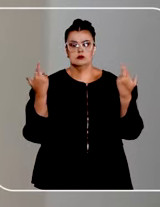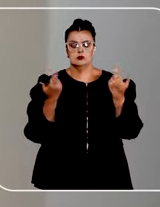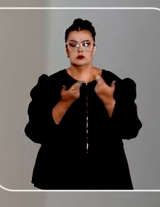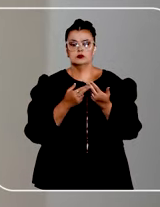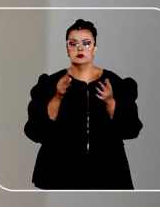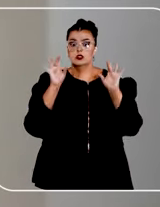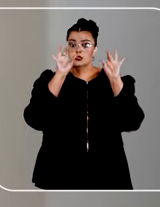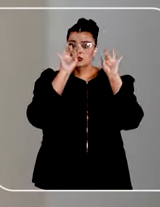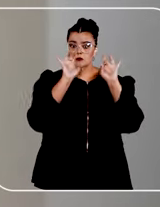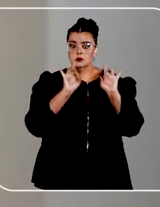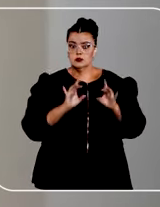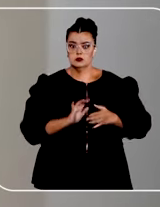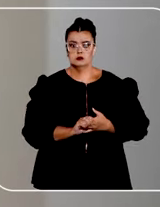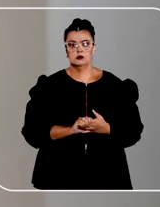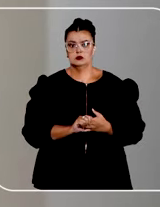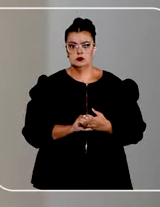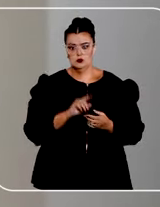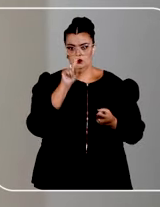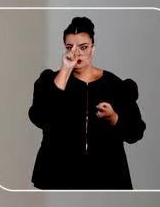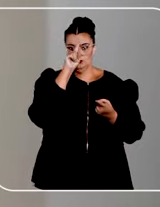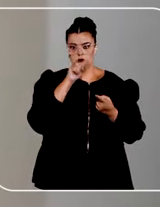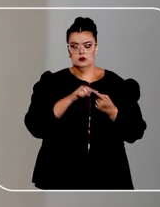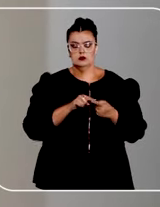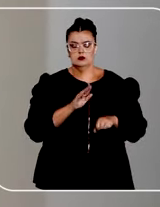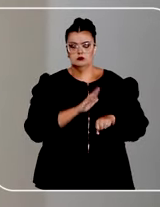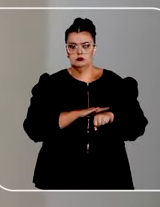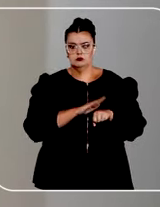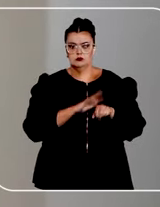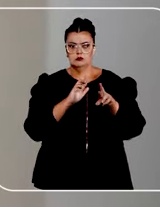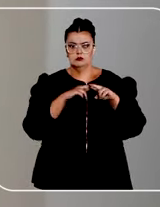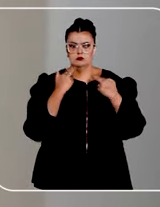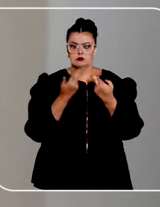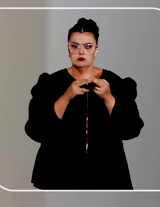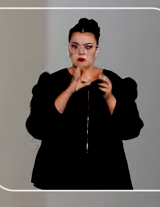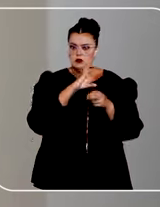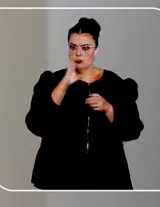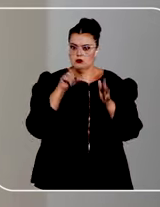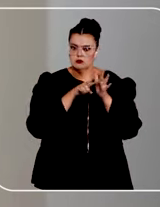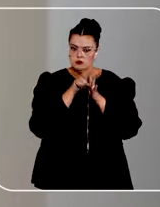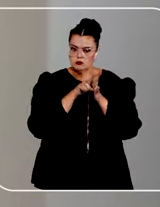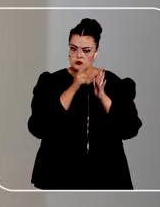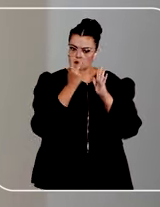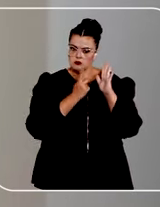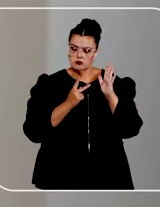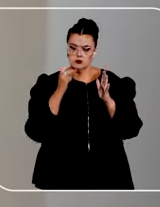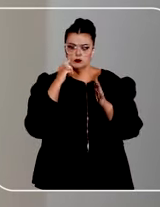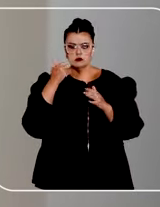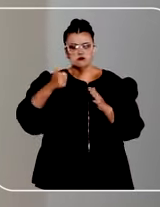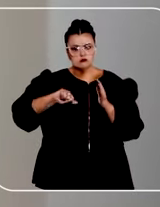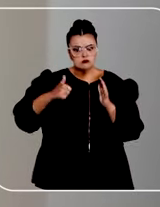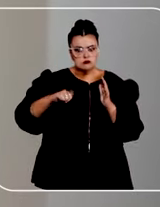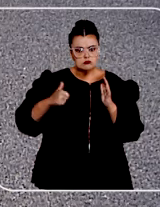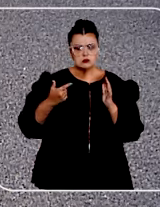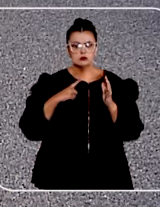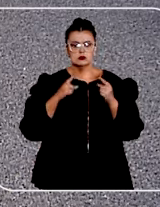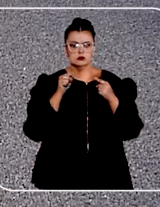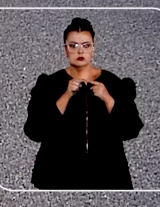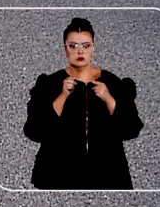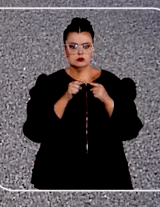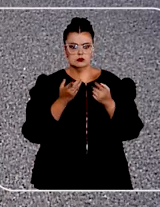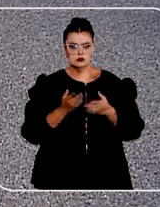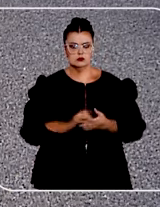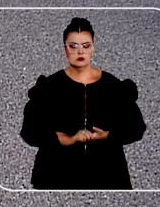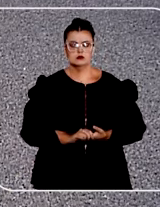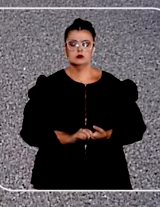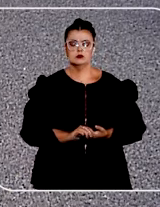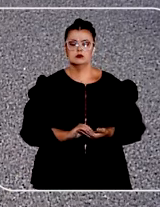uma assembleia convocada especificamente para essa finalidade durante essa Assembleia os criadores vão analisar aquele plano e se as condições propostas estão ou